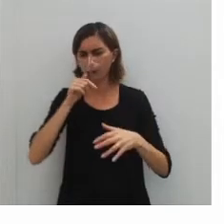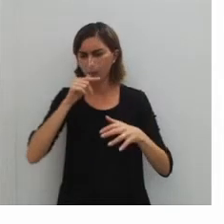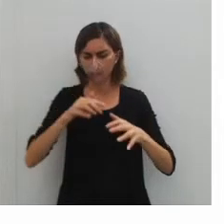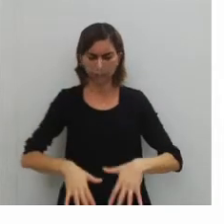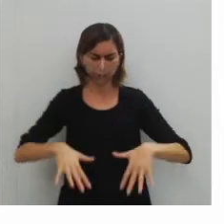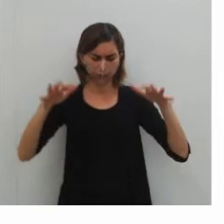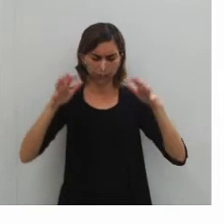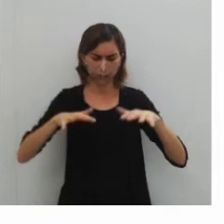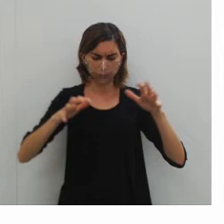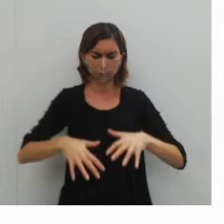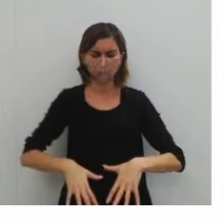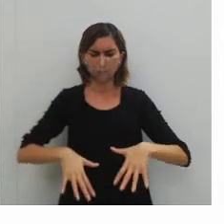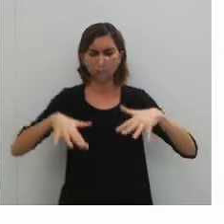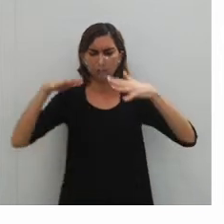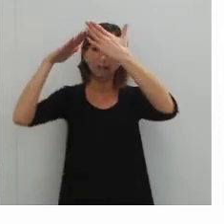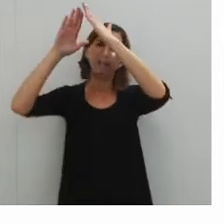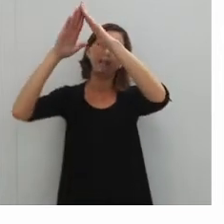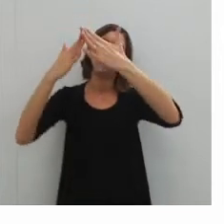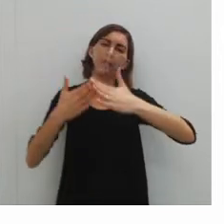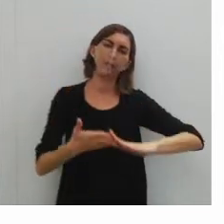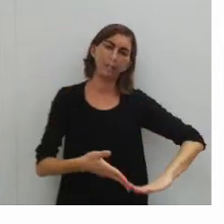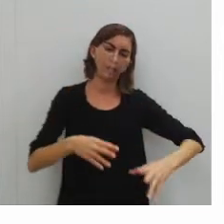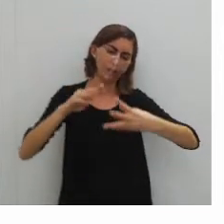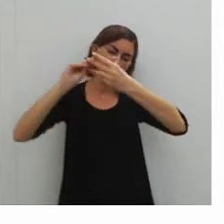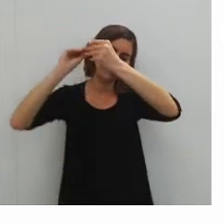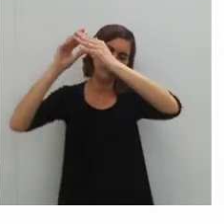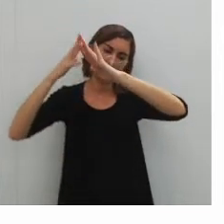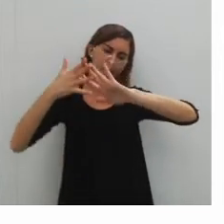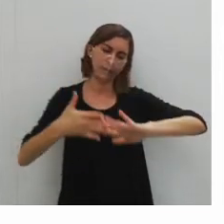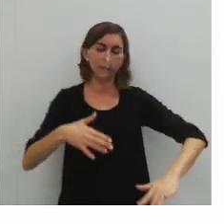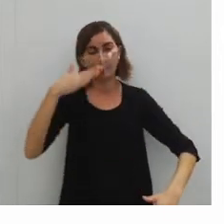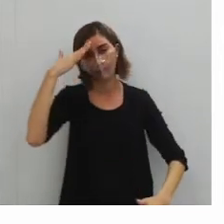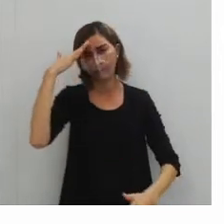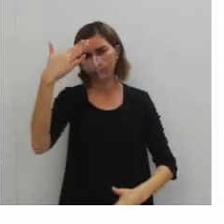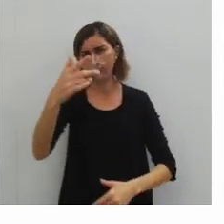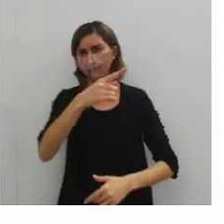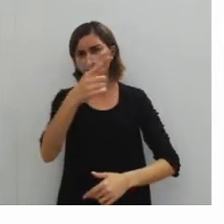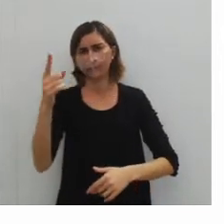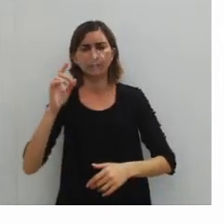Enchentes e deslizamentos. Uma das principais